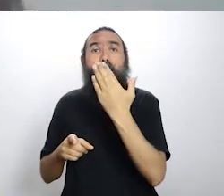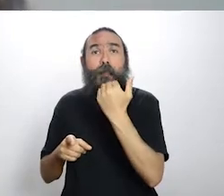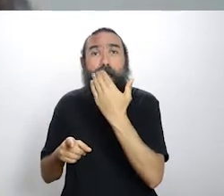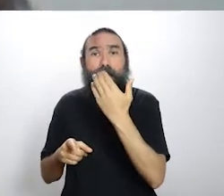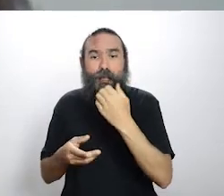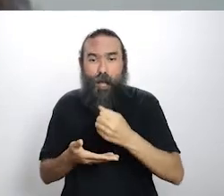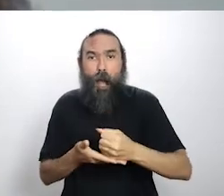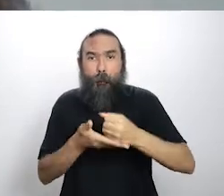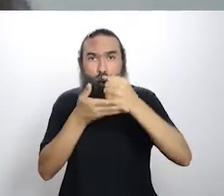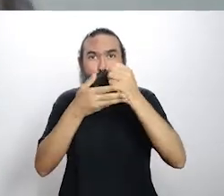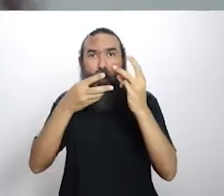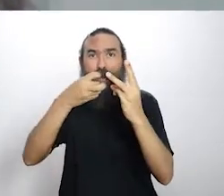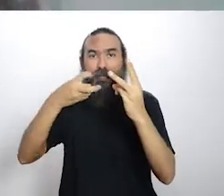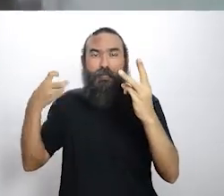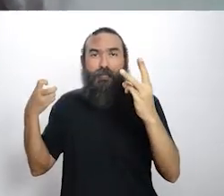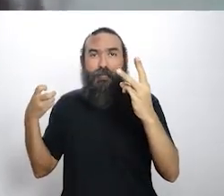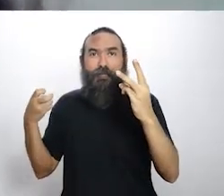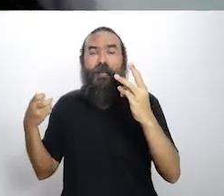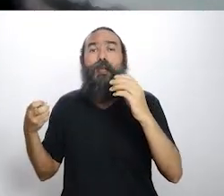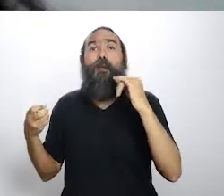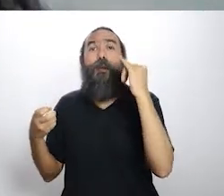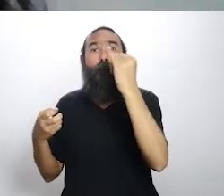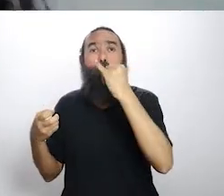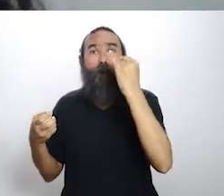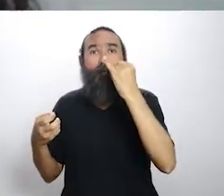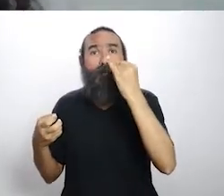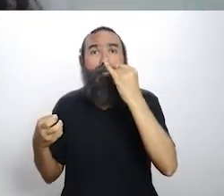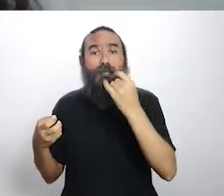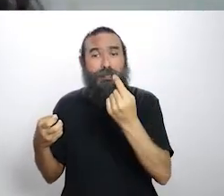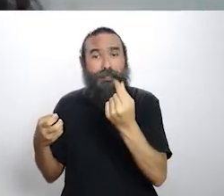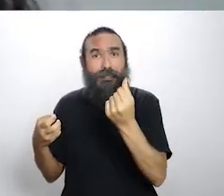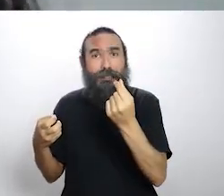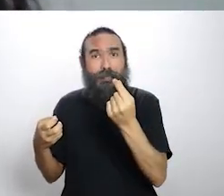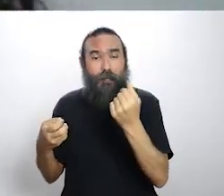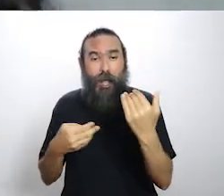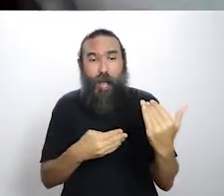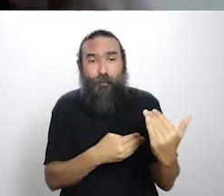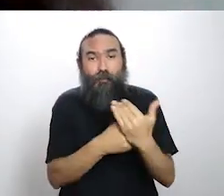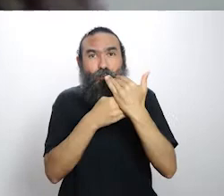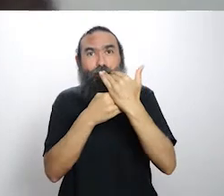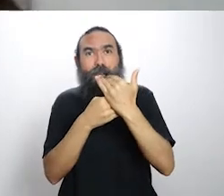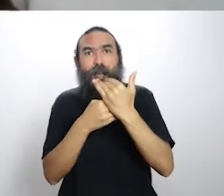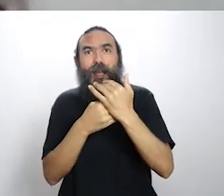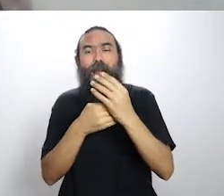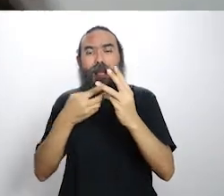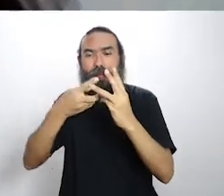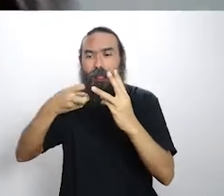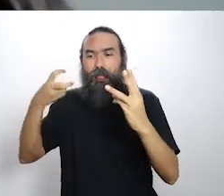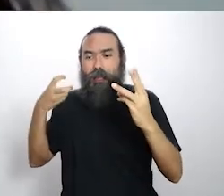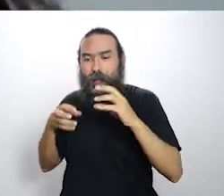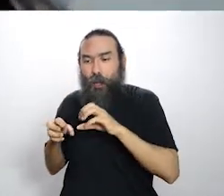PNAE, que são programas que têm recursos específicos para a educação escolar indígena.